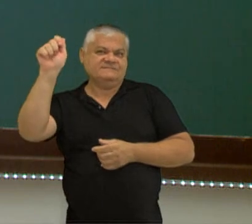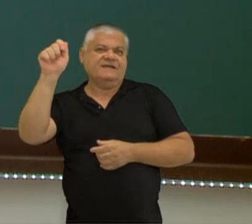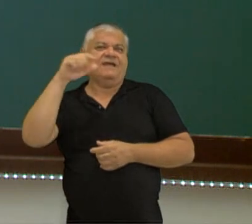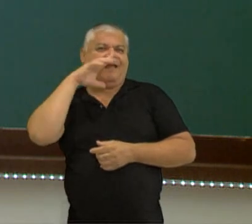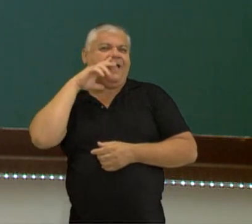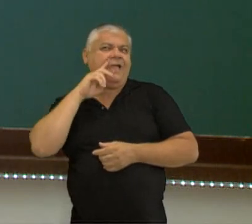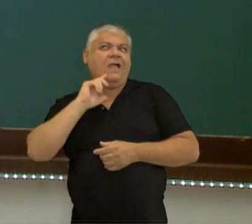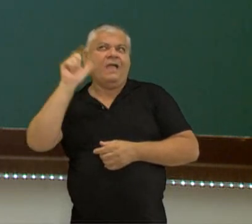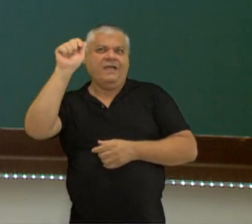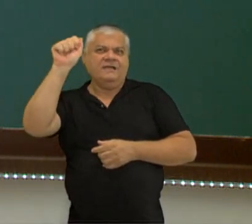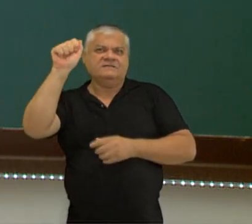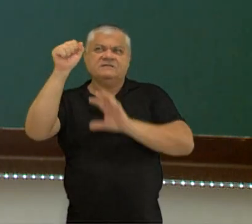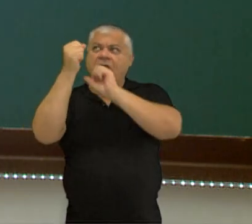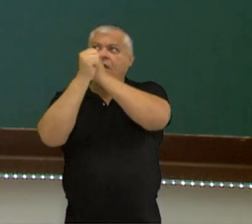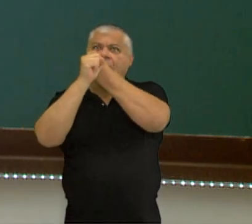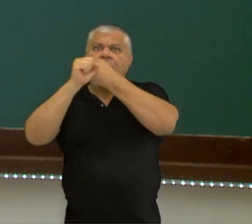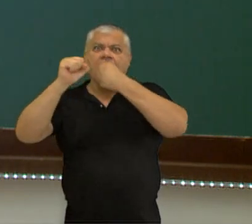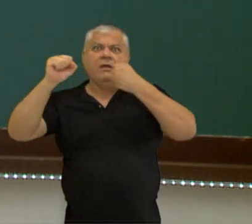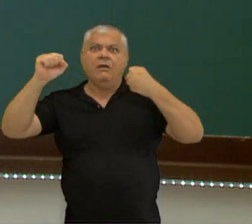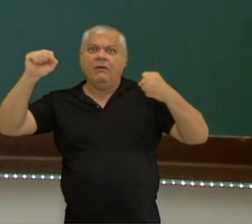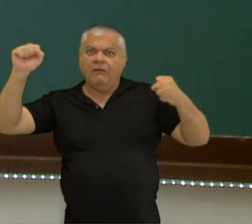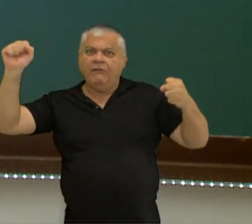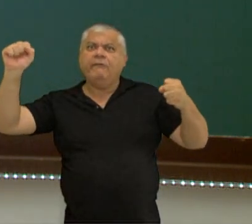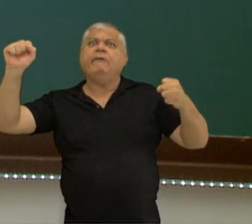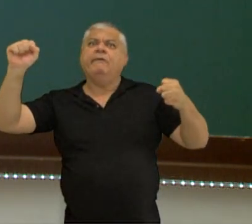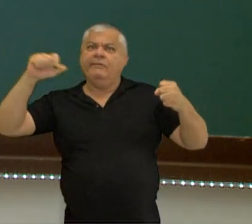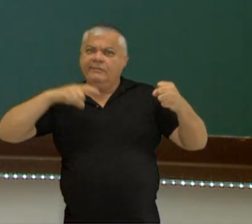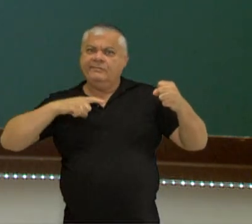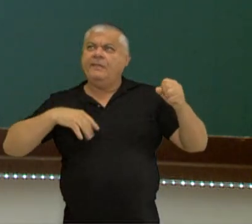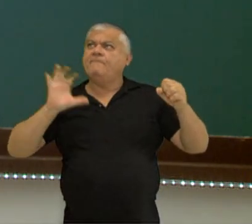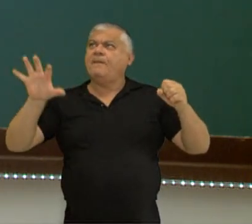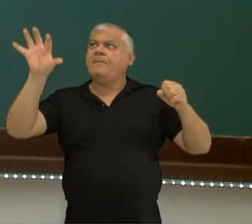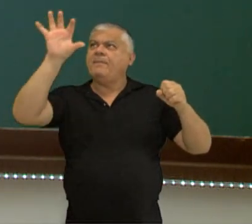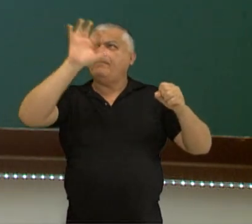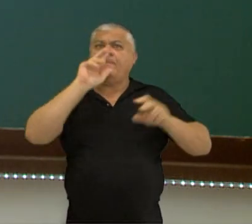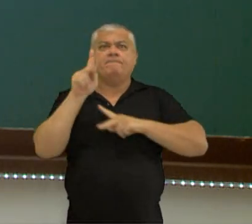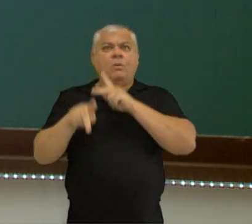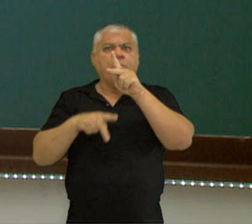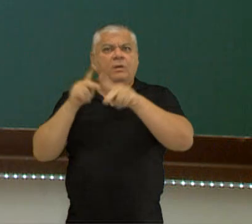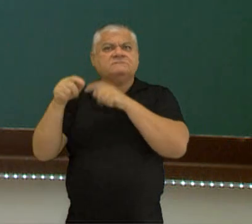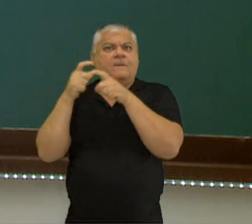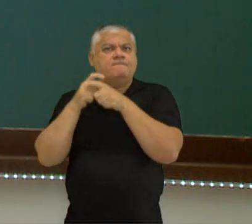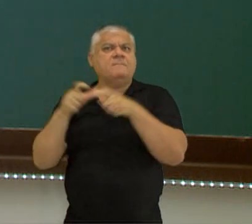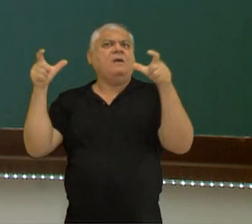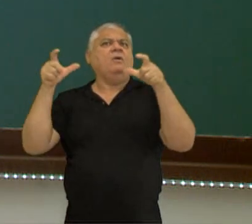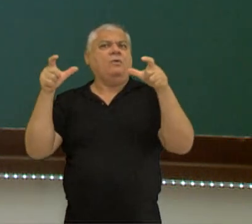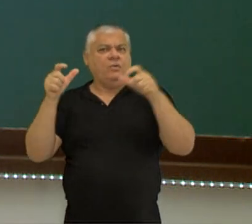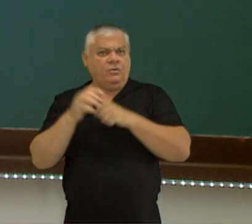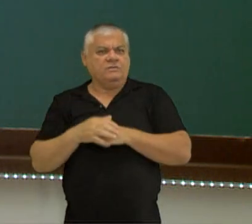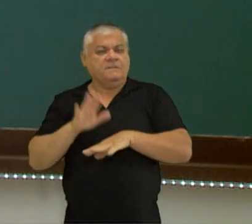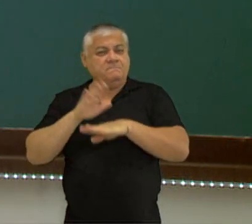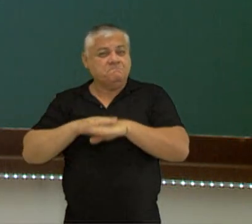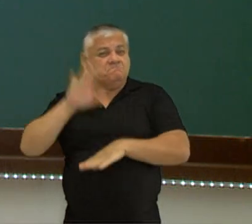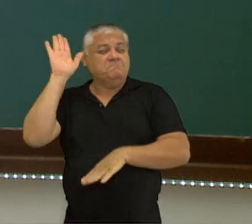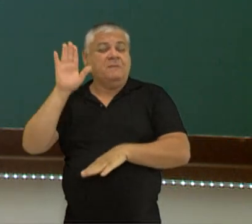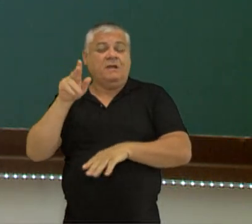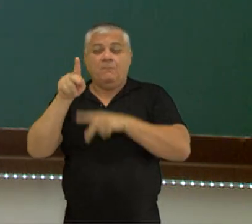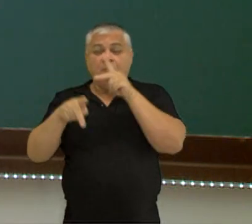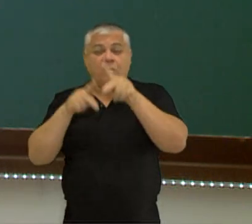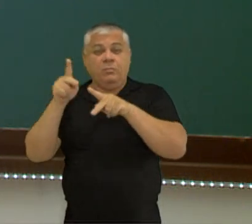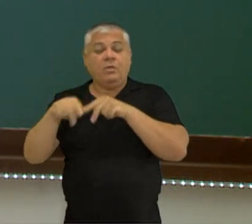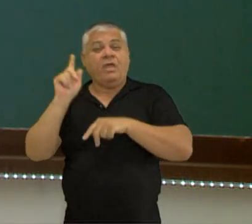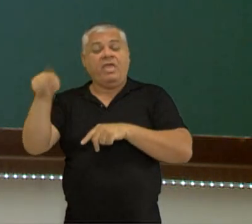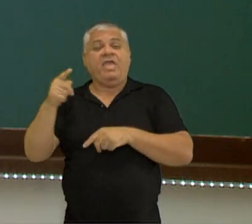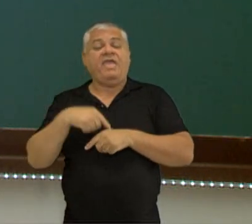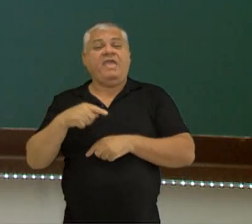maior em área, em tamanho, também em concentração de população. Nós vamos ter os países mais populosos do mundo ali, que